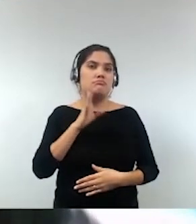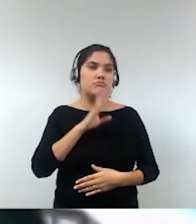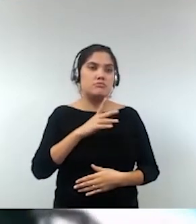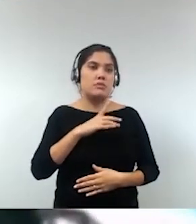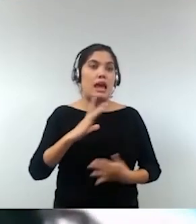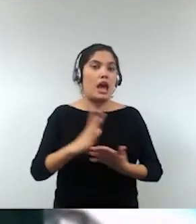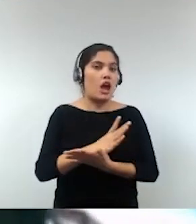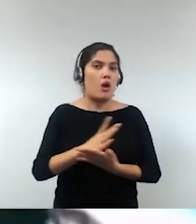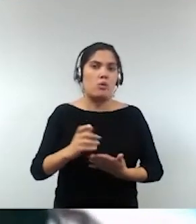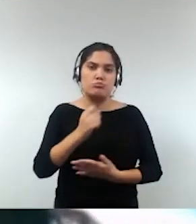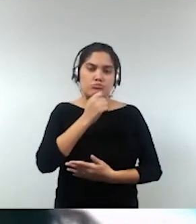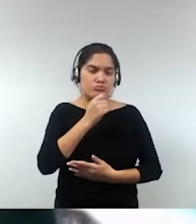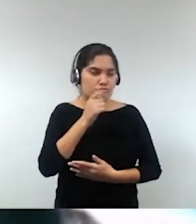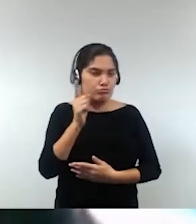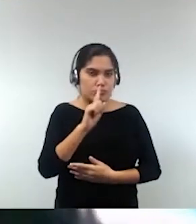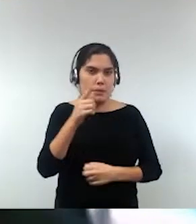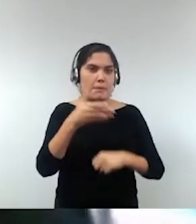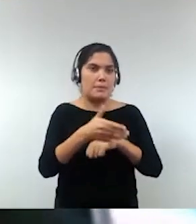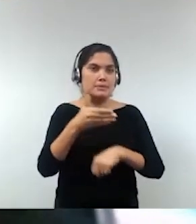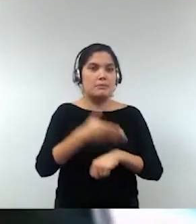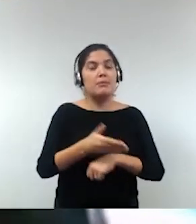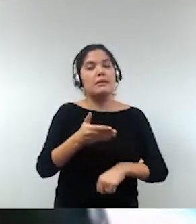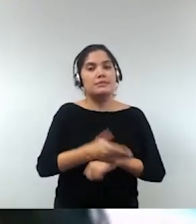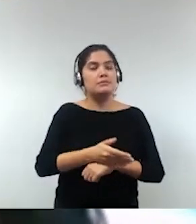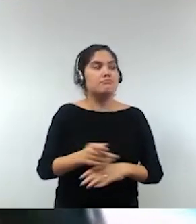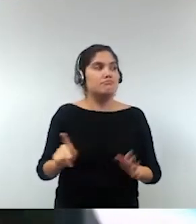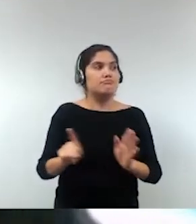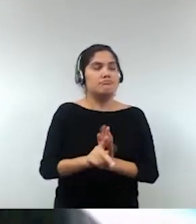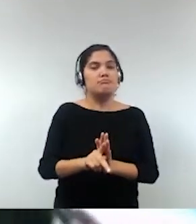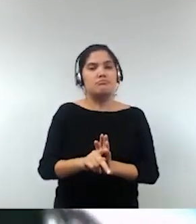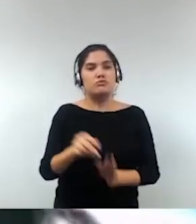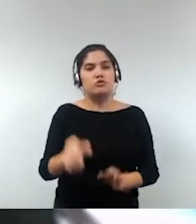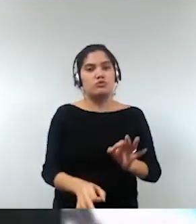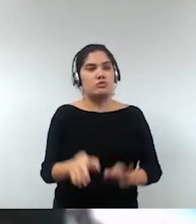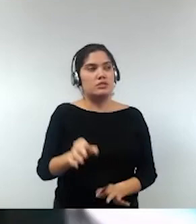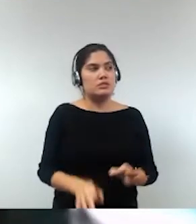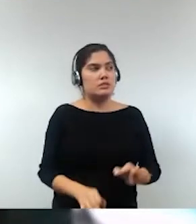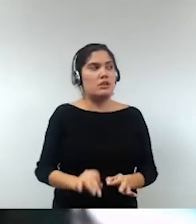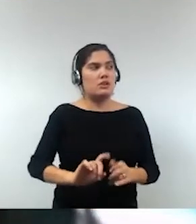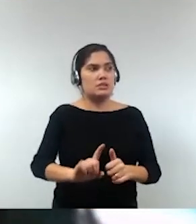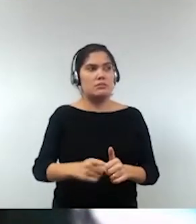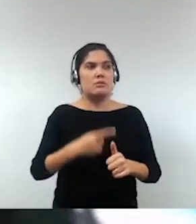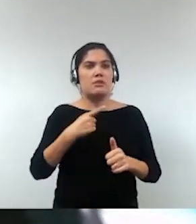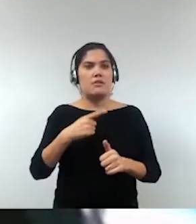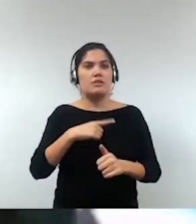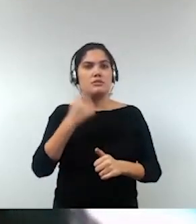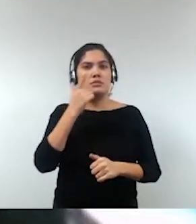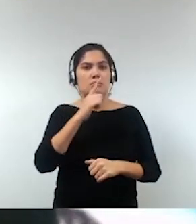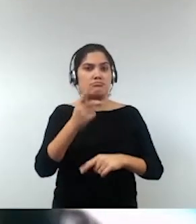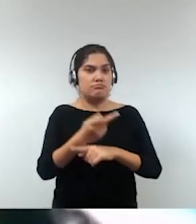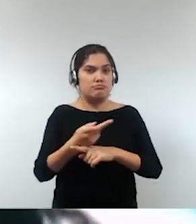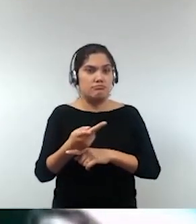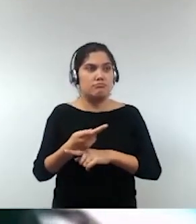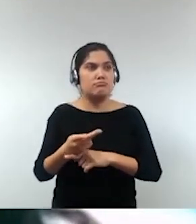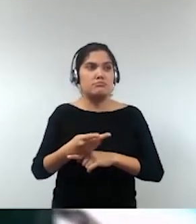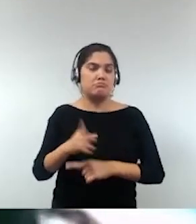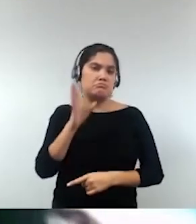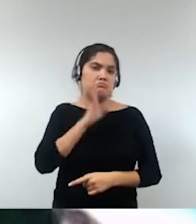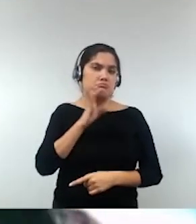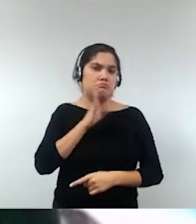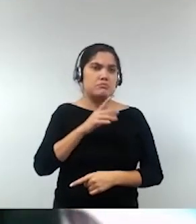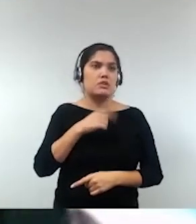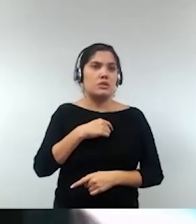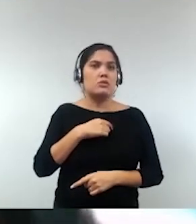tinham participado de mediações extrajudiciais, e aí foi a primeira vez que procurou, então foi bem legal, porque teve